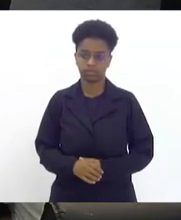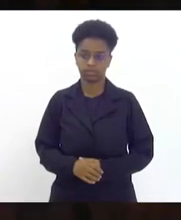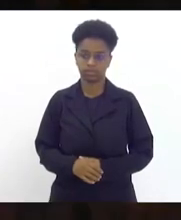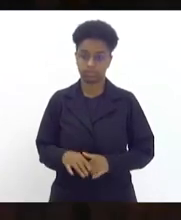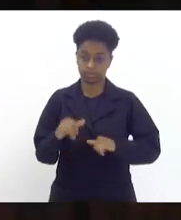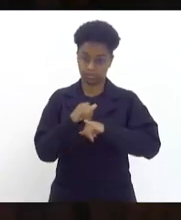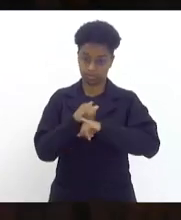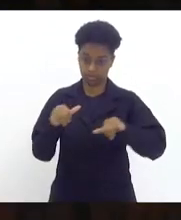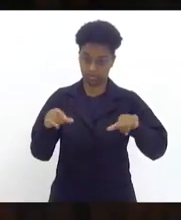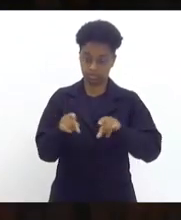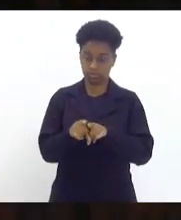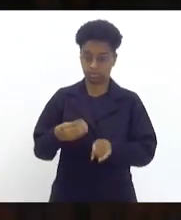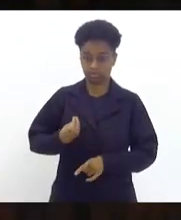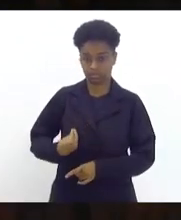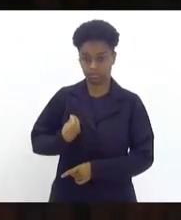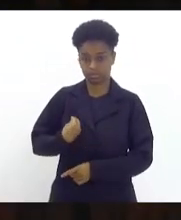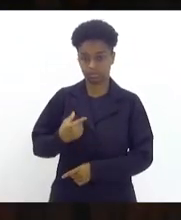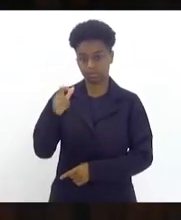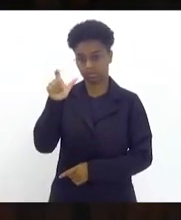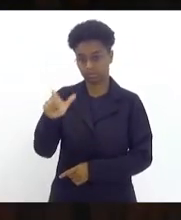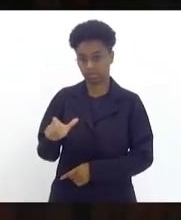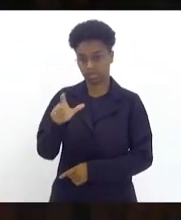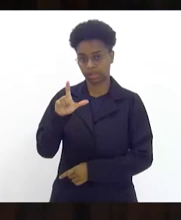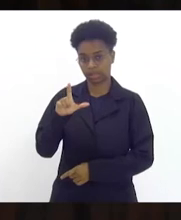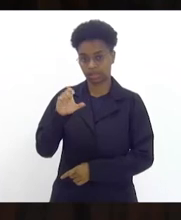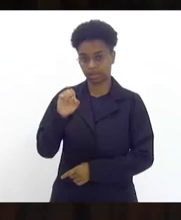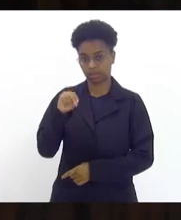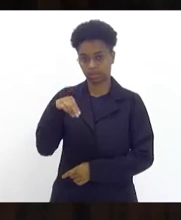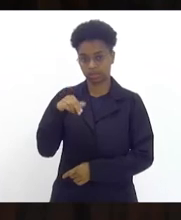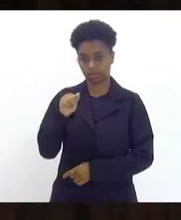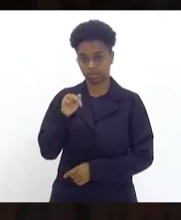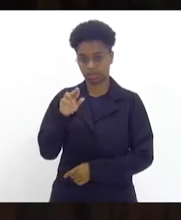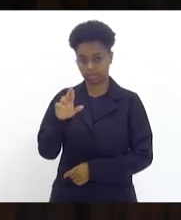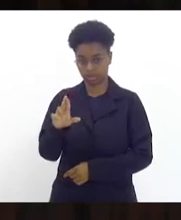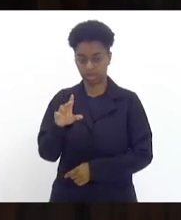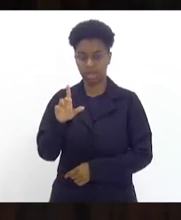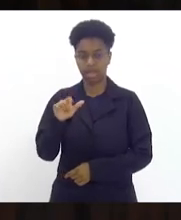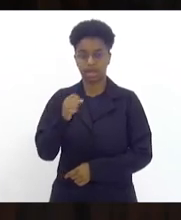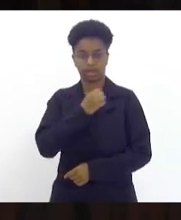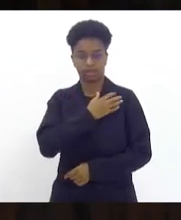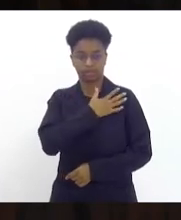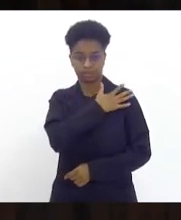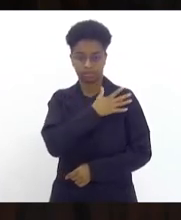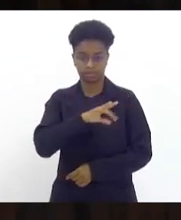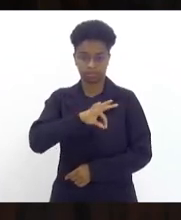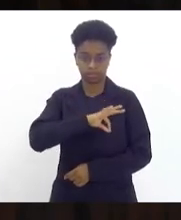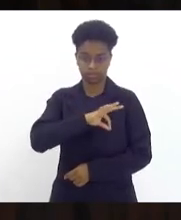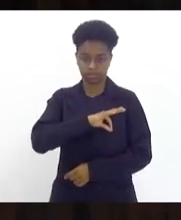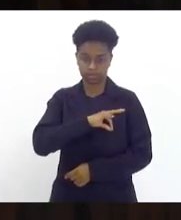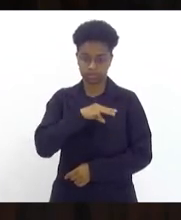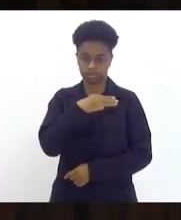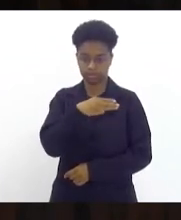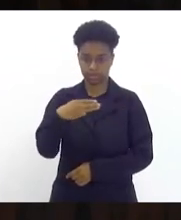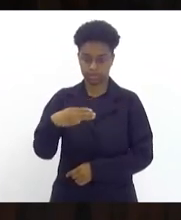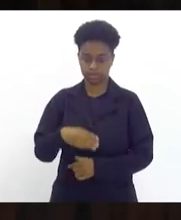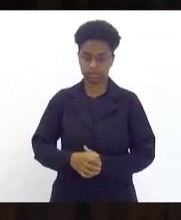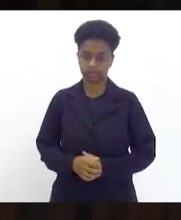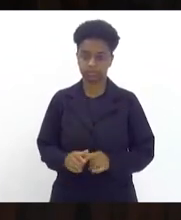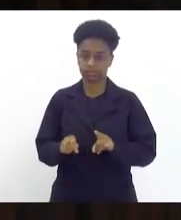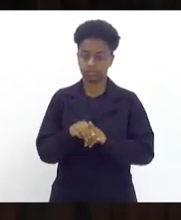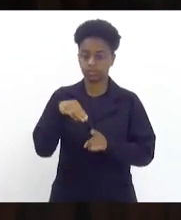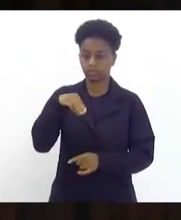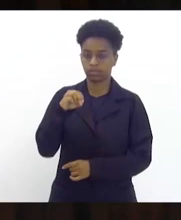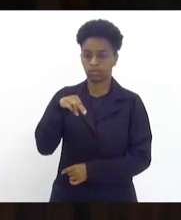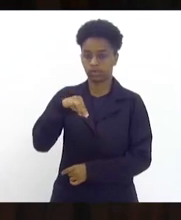do Senhor Leonardo Santos de Santana Tenente Coronel PM Mônica